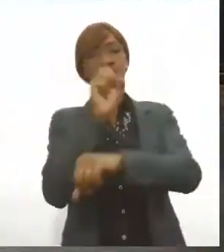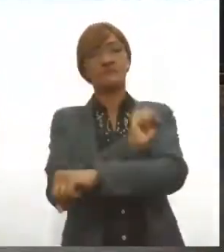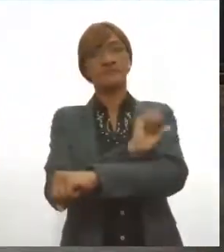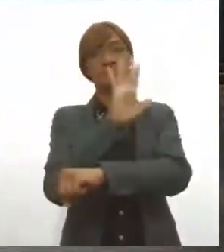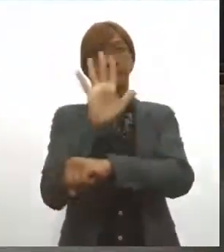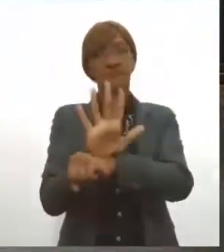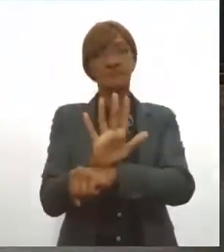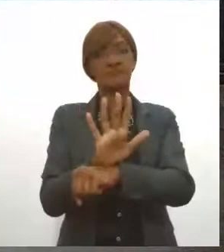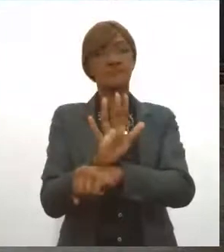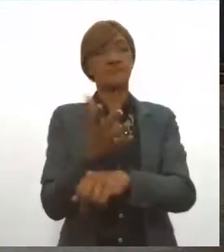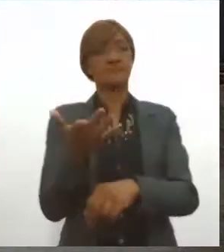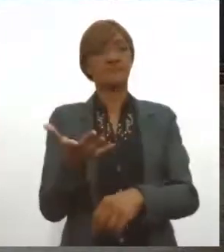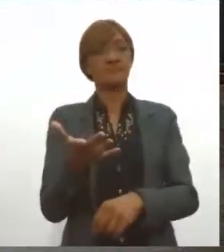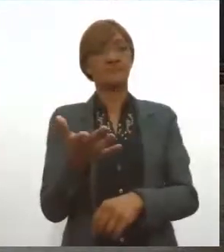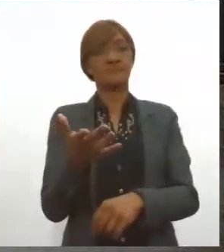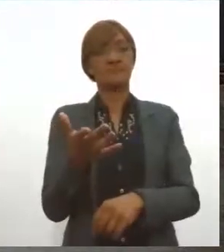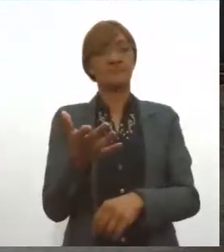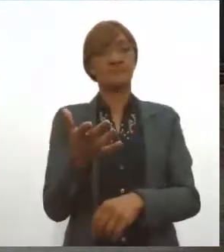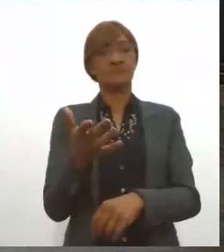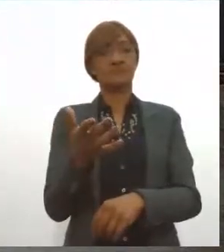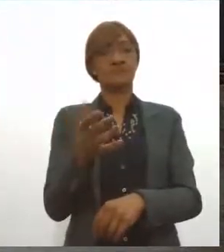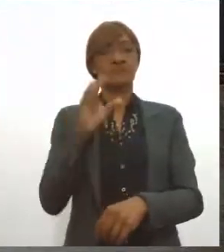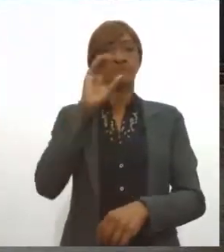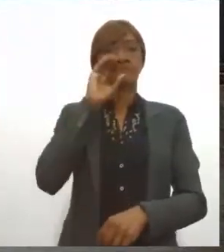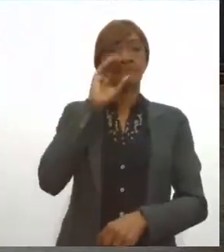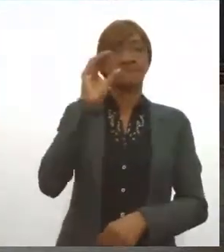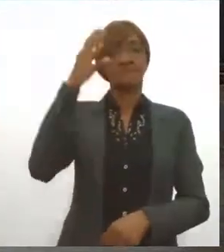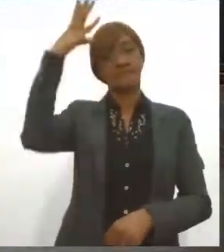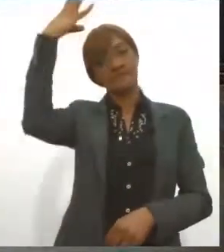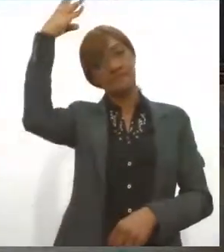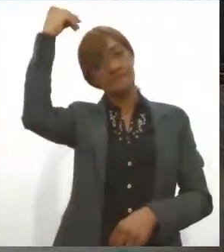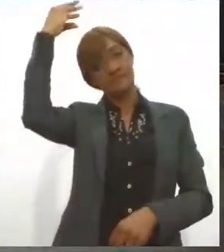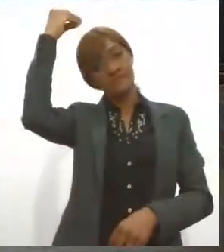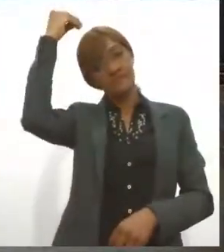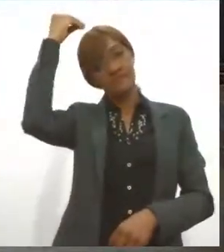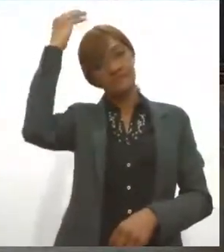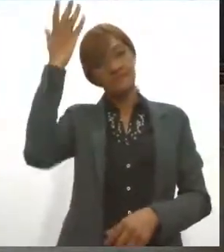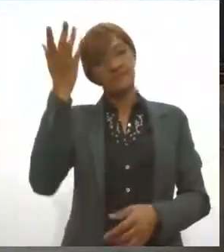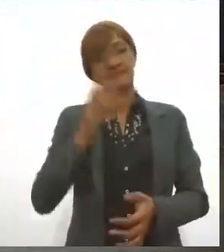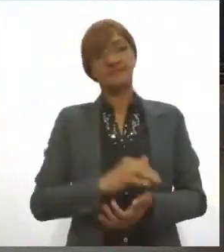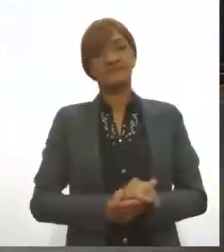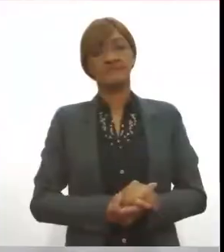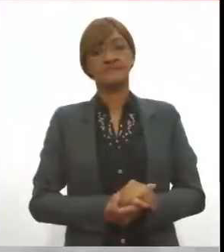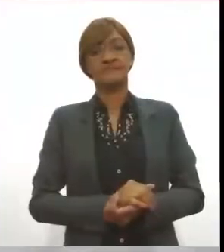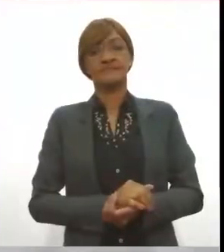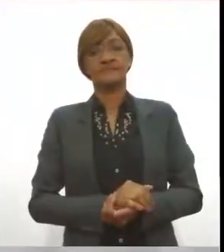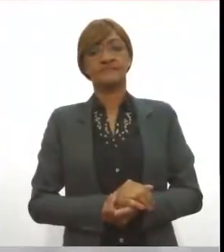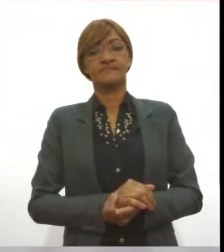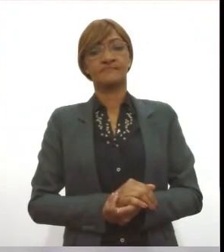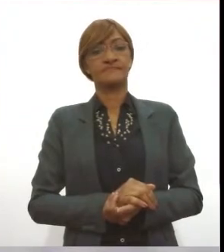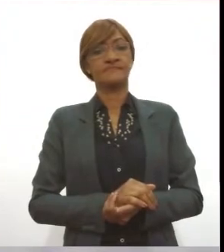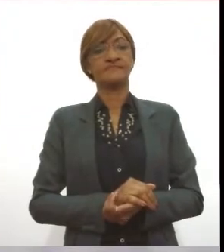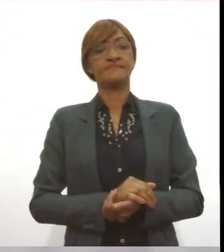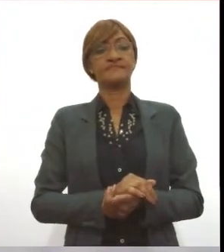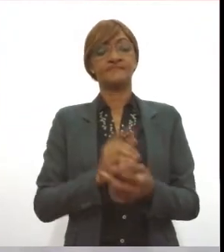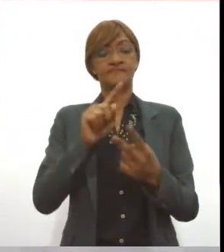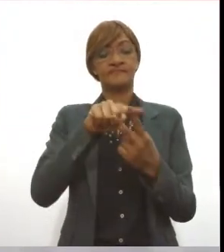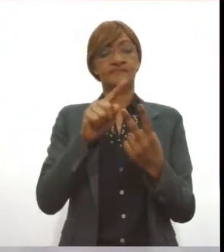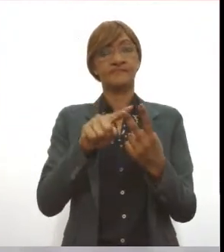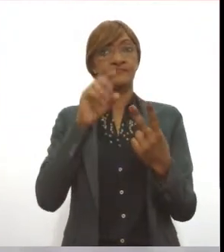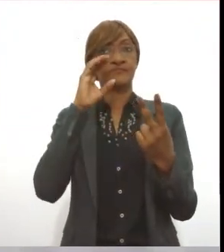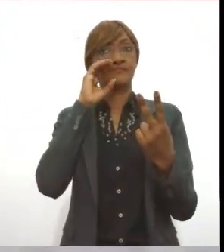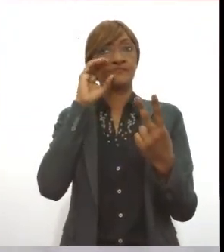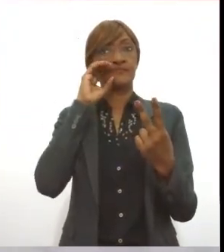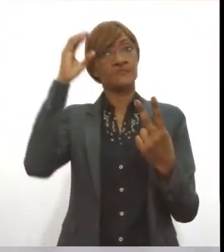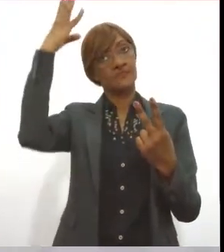Grande Aracaju, Barra dos Coqueiros, Socorro, São Cristóvão? São Cristóvão, Socorro e São Cristóvão são